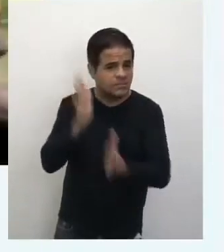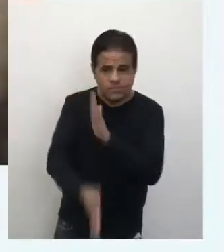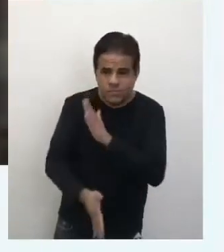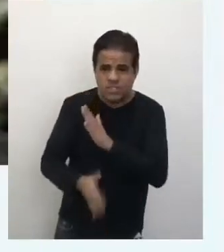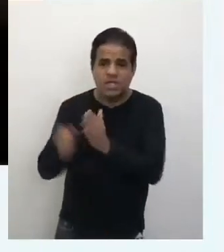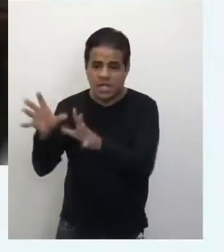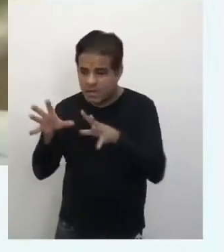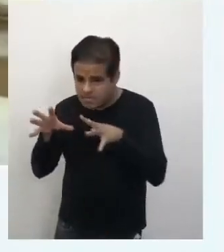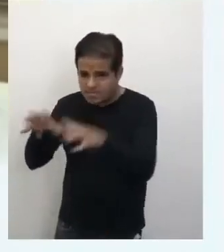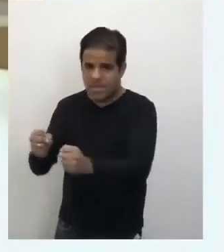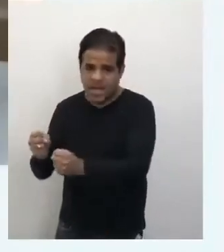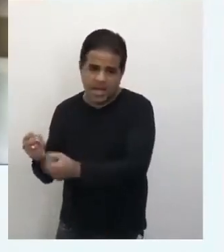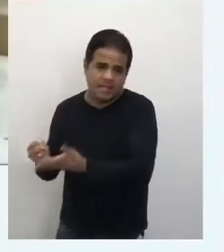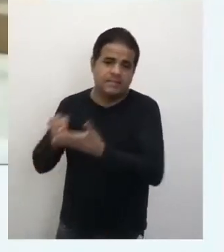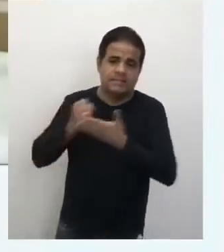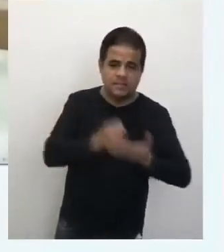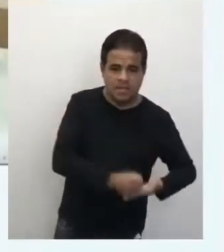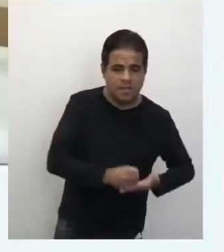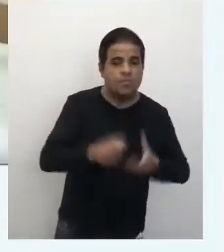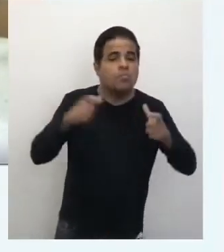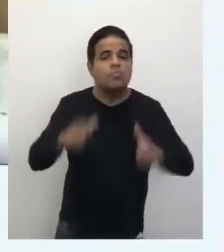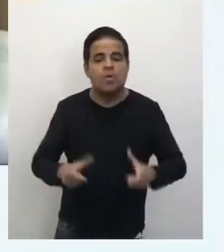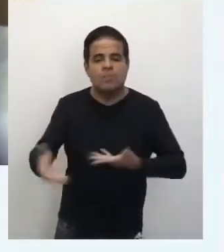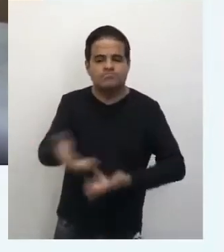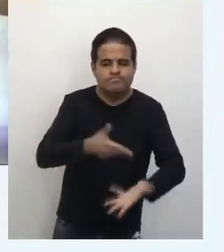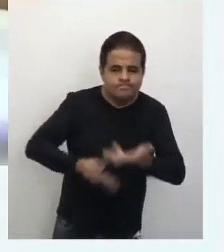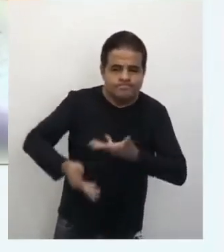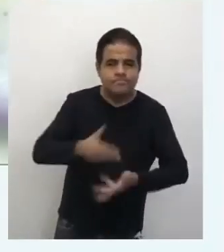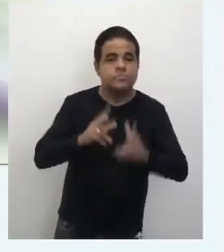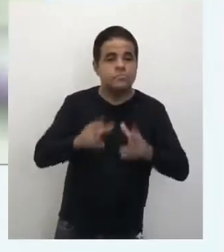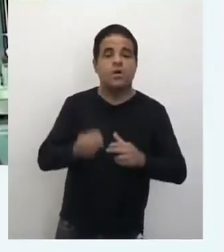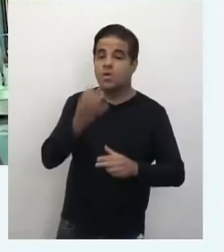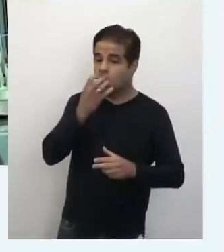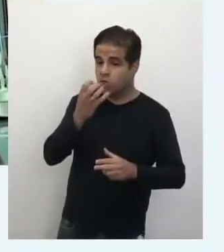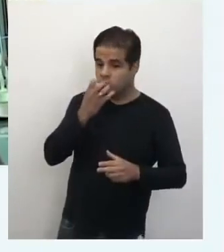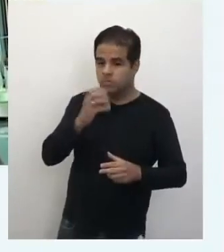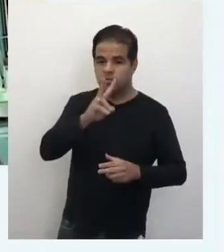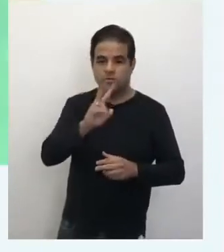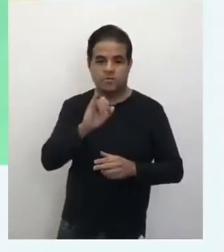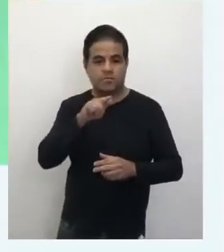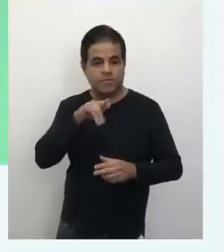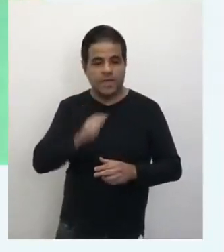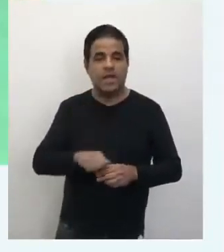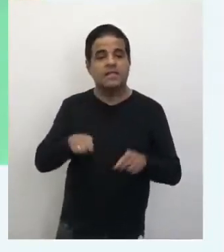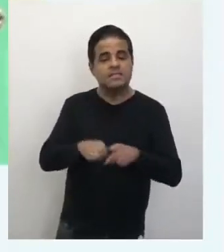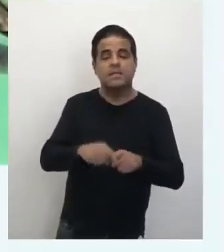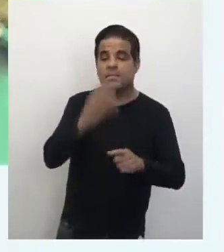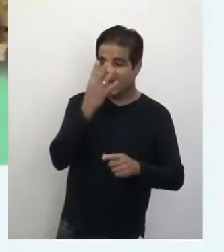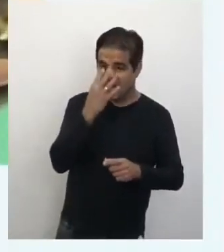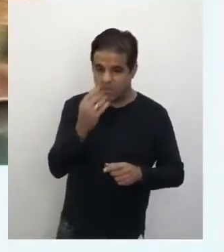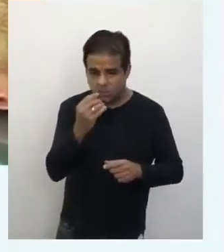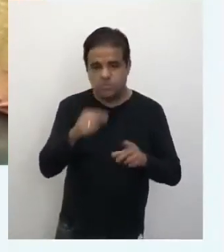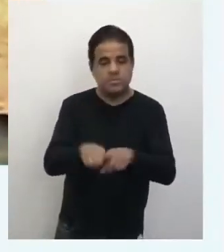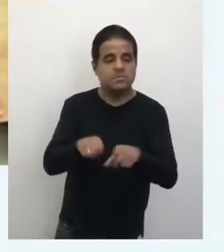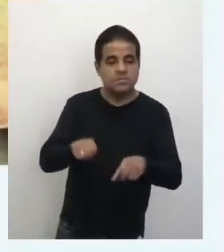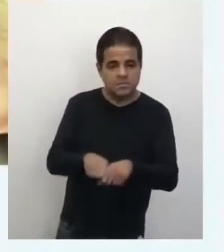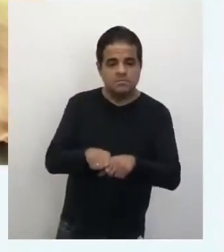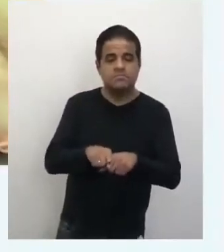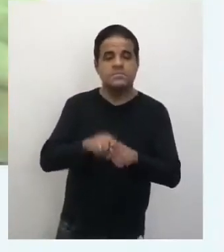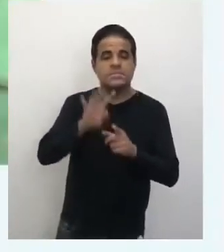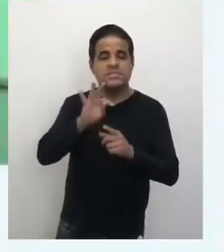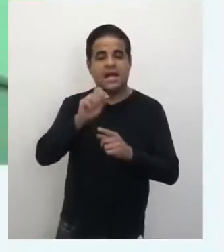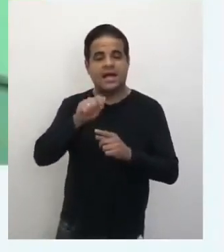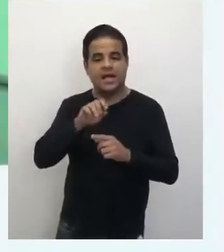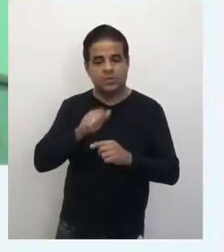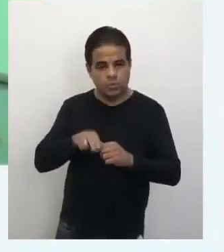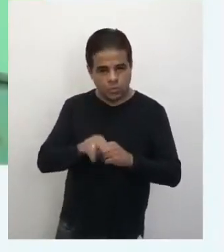capturado e trazido para a recuperação. Foi o que aconteceu com esse cachorro vinagre e com esse tatu, que tinha uma lesão na cauda e acaba de ser